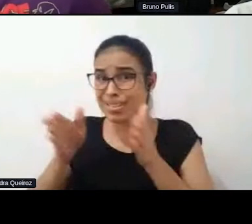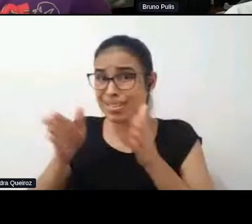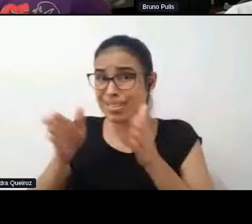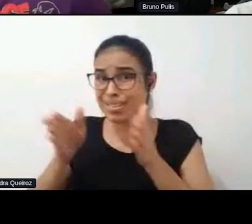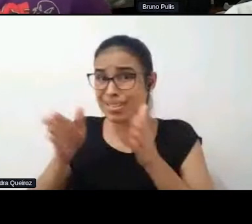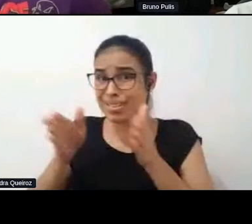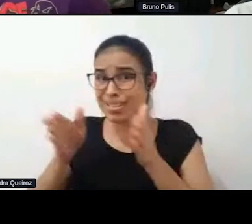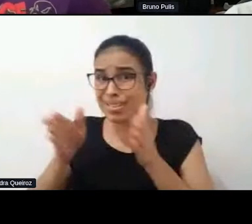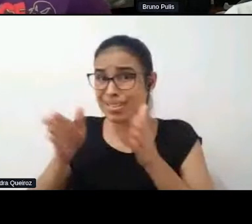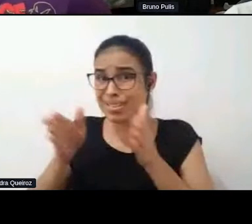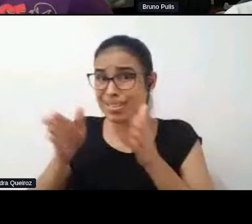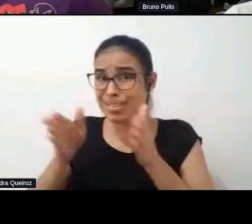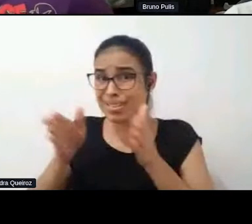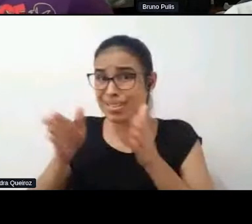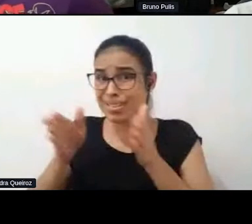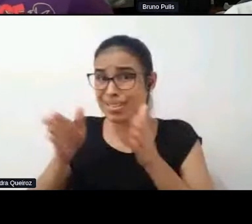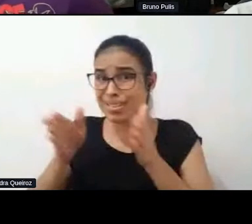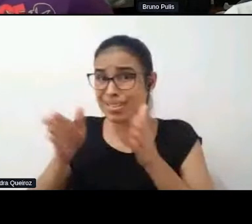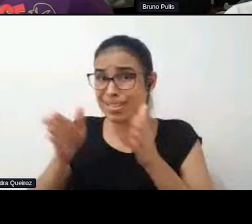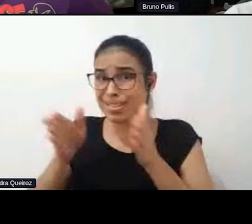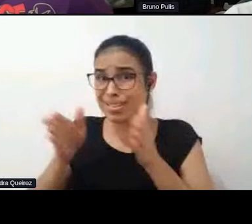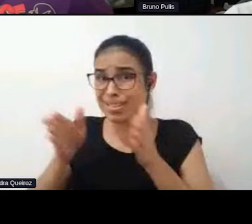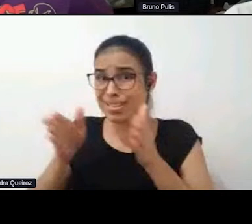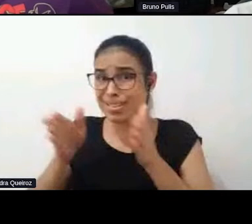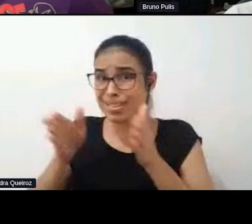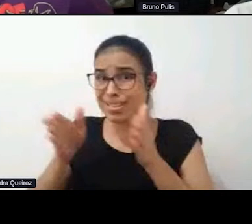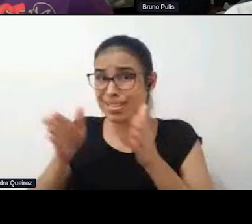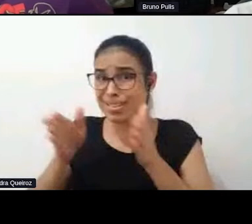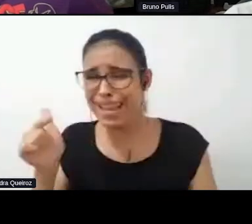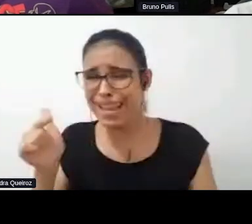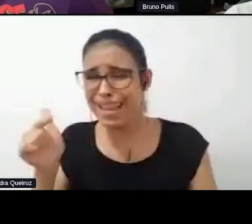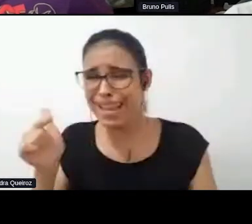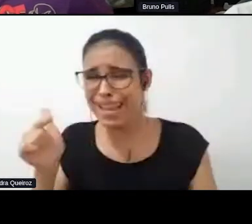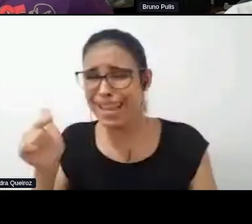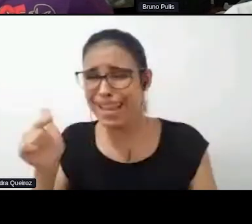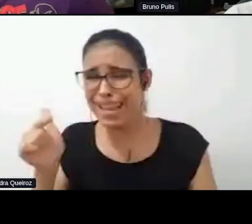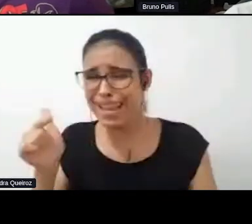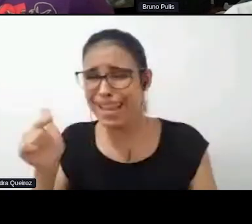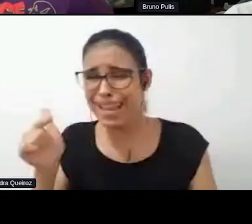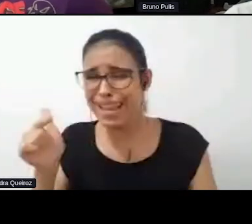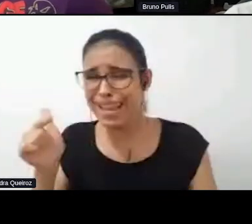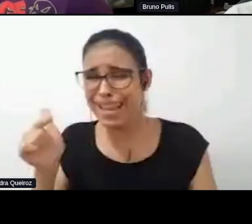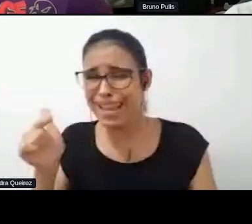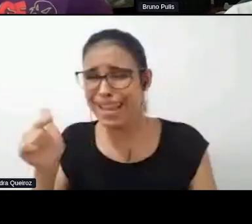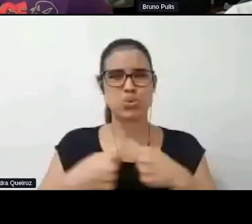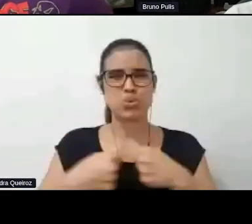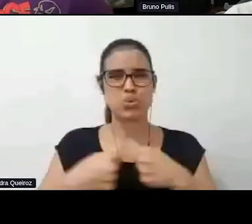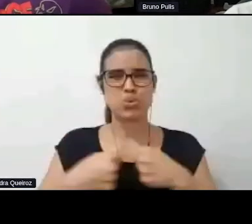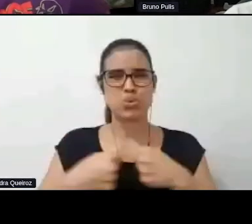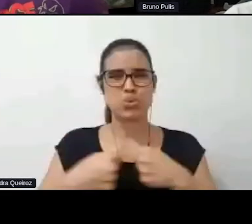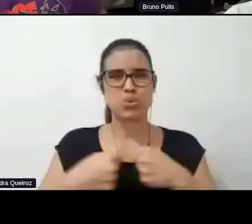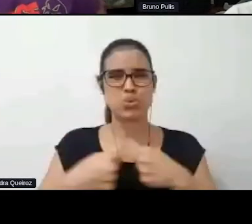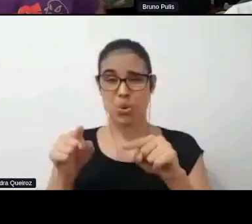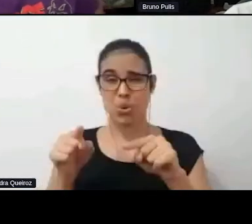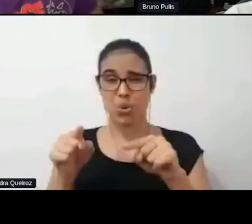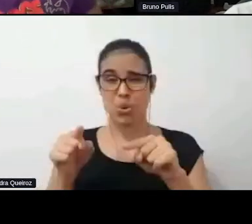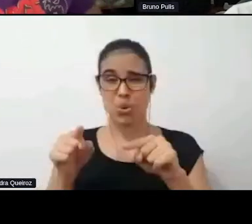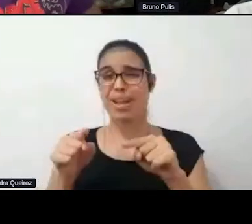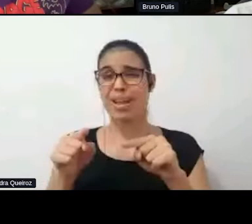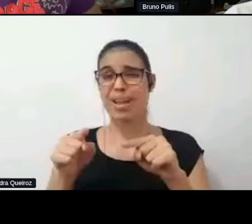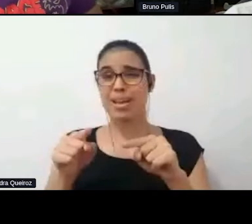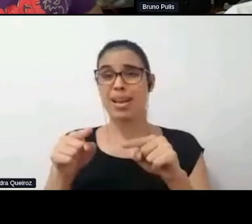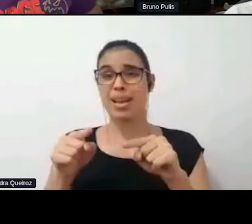luto bastante, que apesar de ser um critério AAA, no contexto de mobile é muito importante uma área de toque